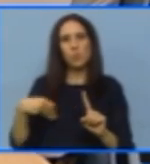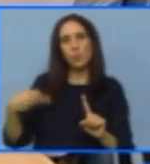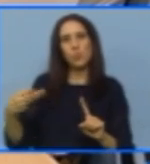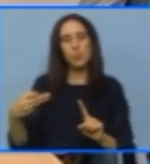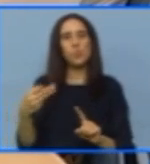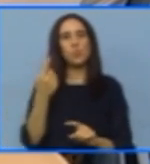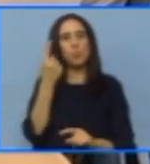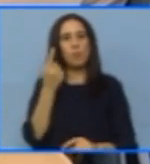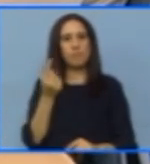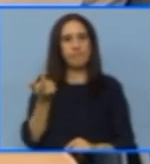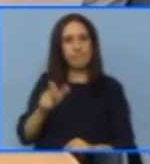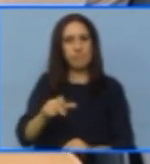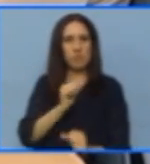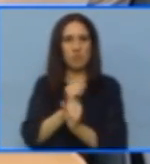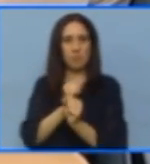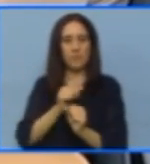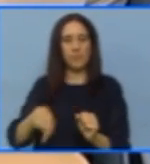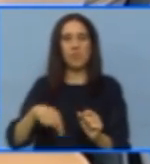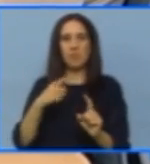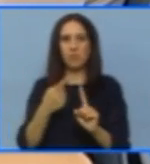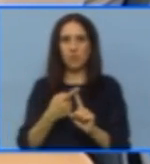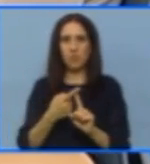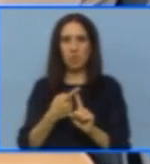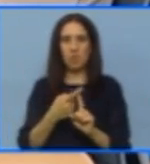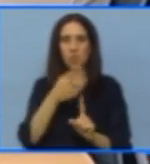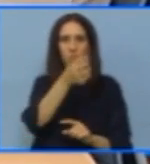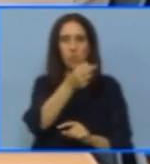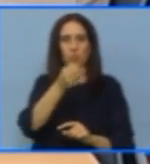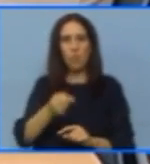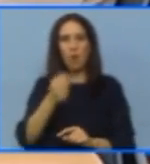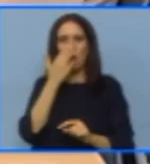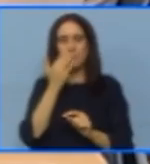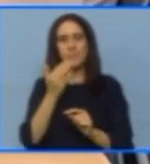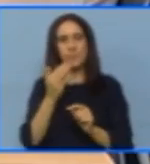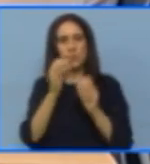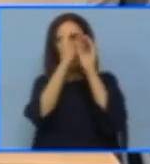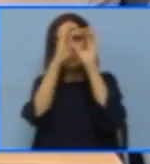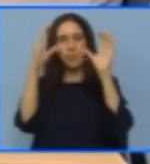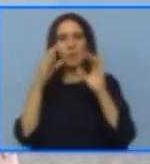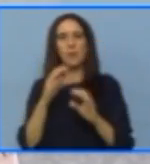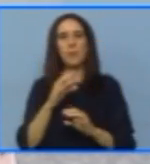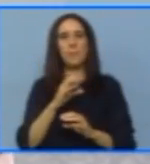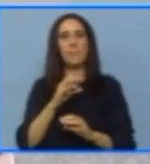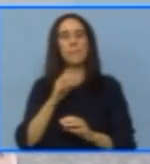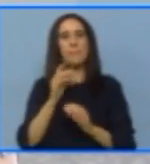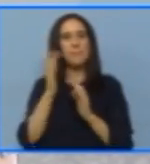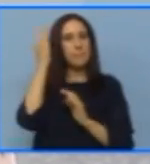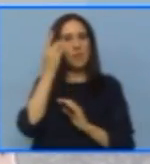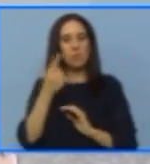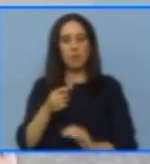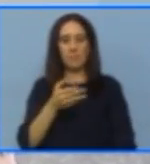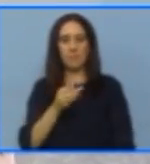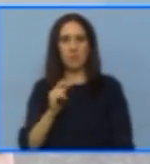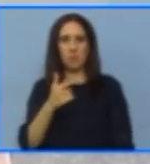figura. E este ano estamos a trabalhar com o beato Pier Giorgio Frassati, com o qual caminhamos temporalmente